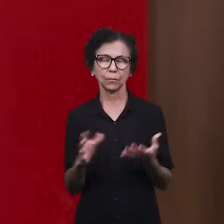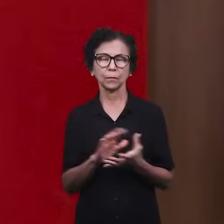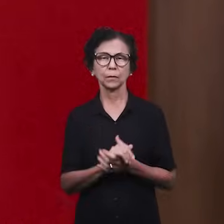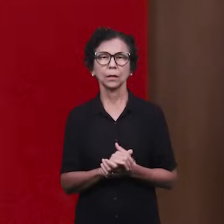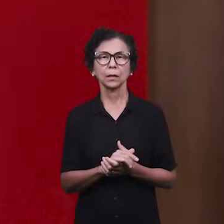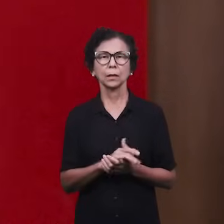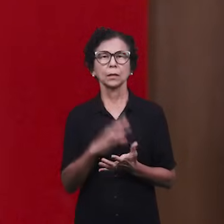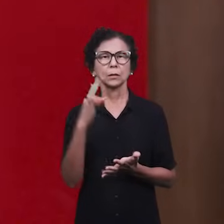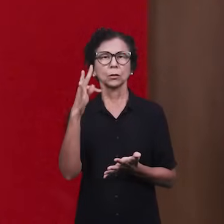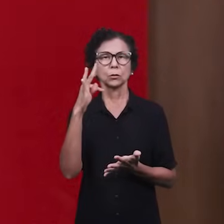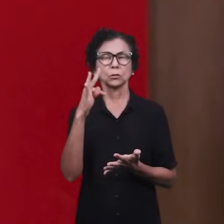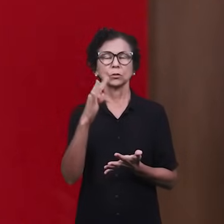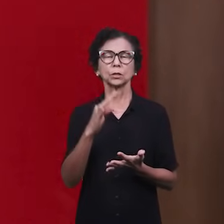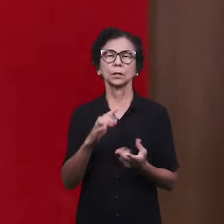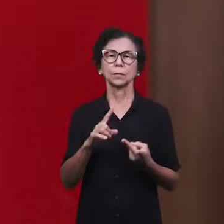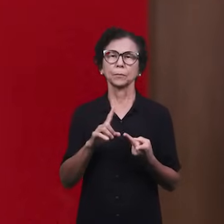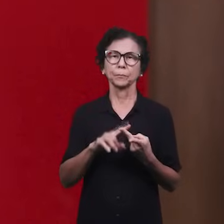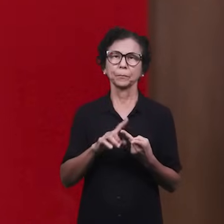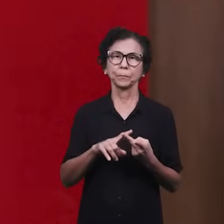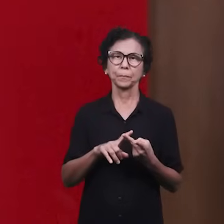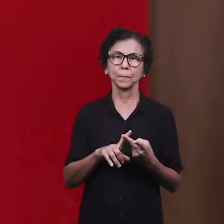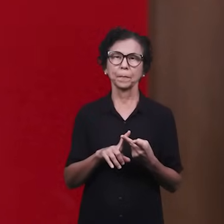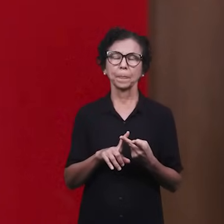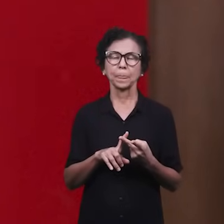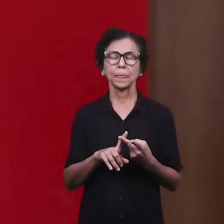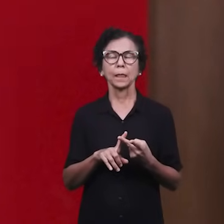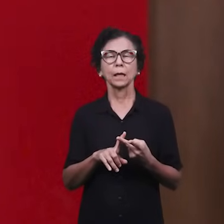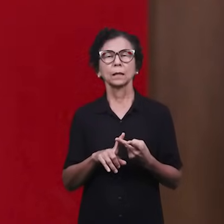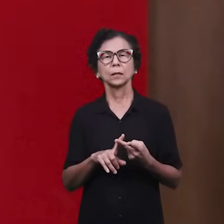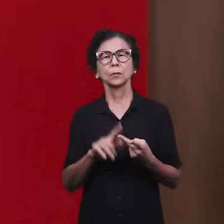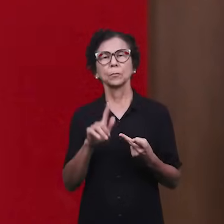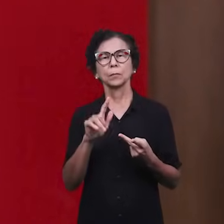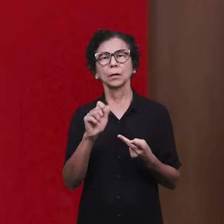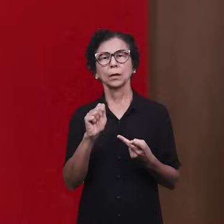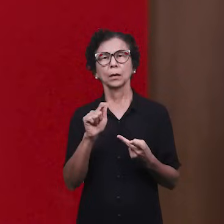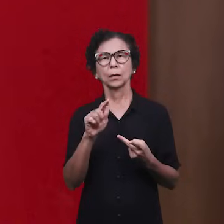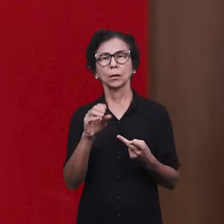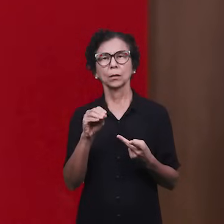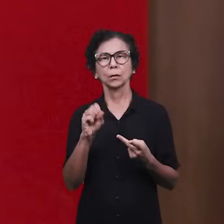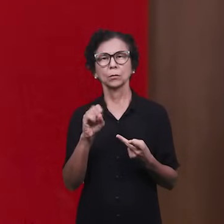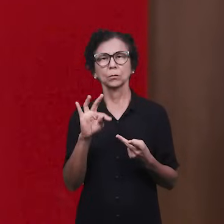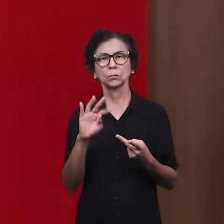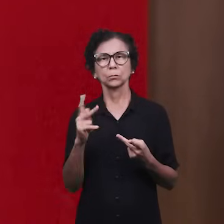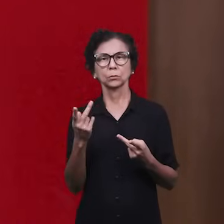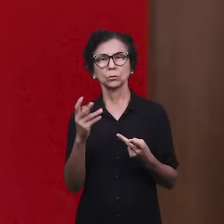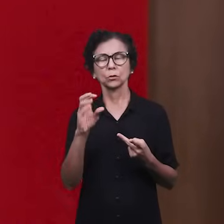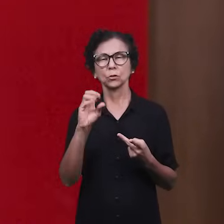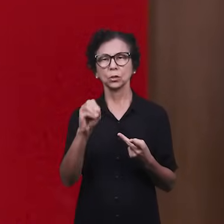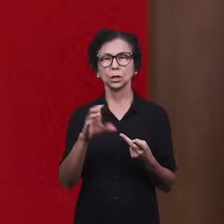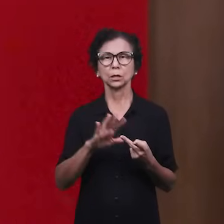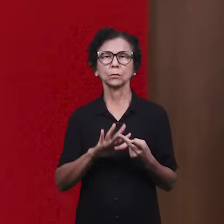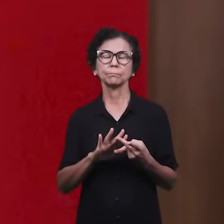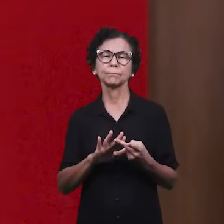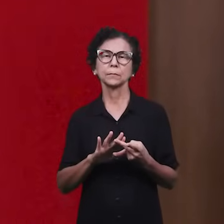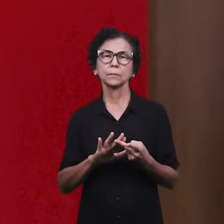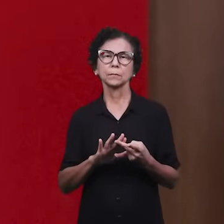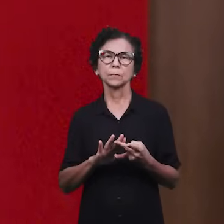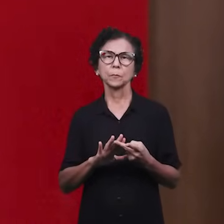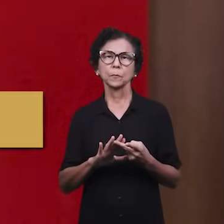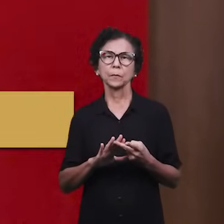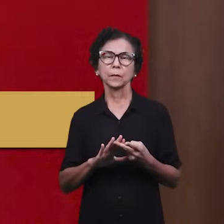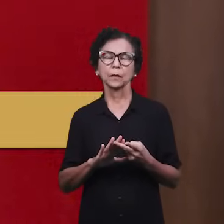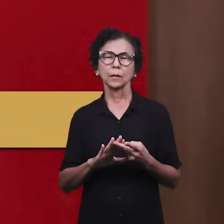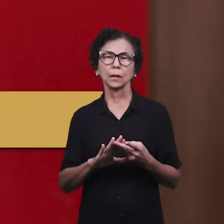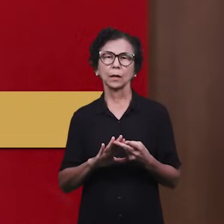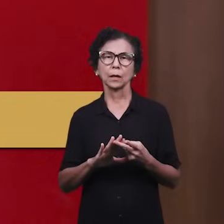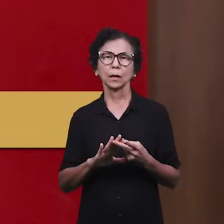resultado teológico desse ponto. Segundo ponto, que foi defendido por Agostinho também, a igreja como detentora da salvação. Isso